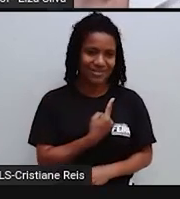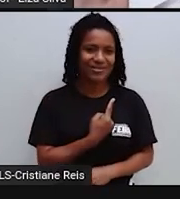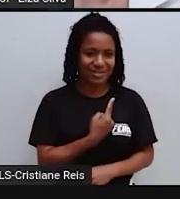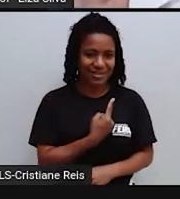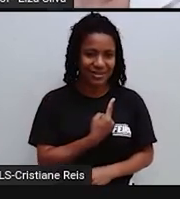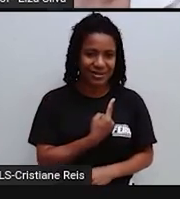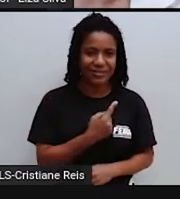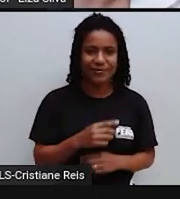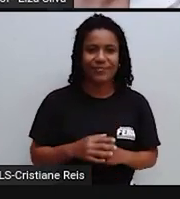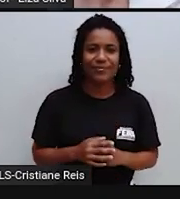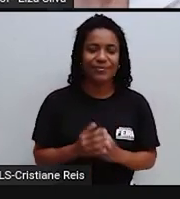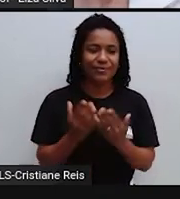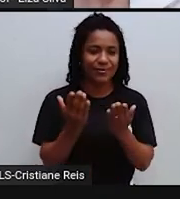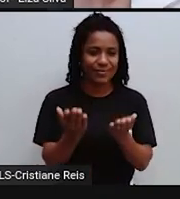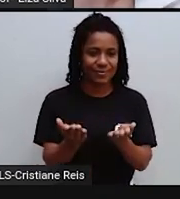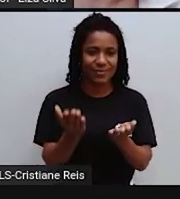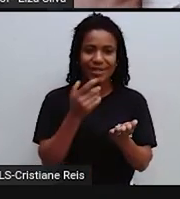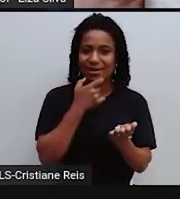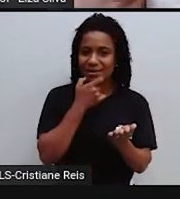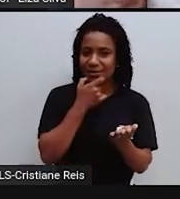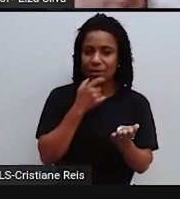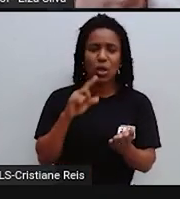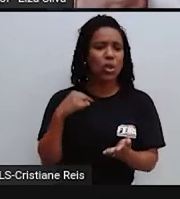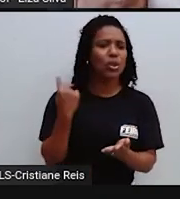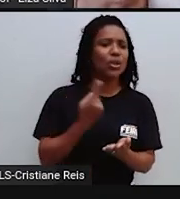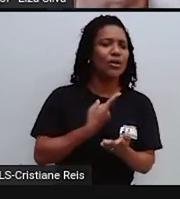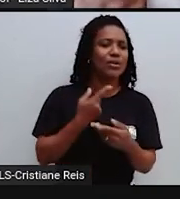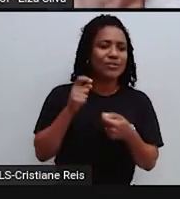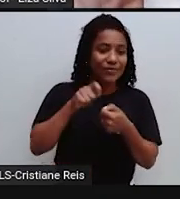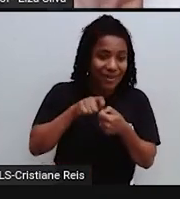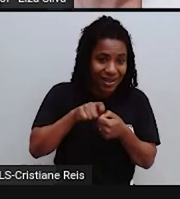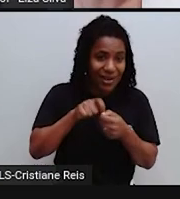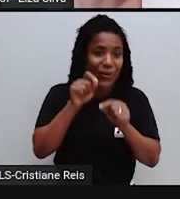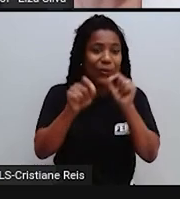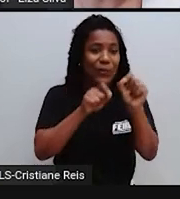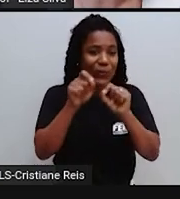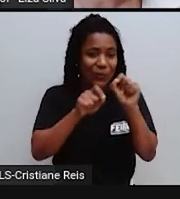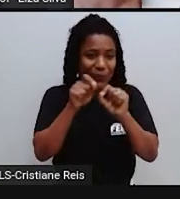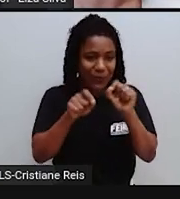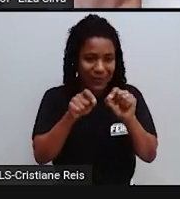pergunta. What are we doing? O que é que nós estamos fazendo? We,